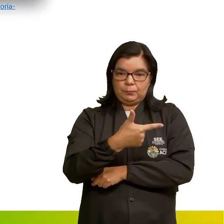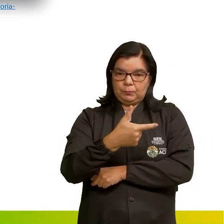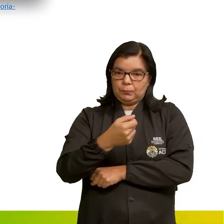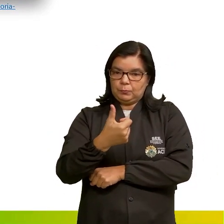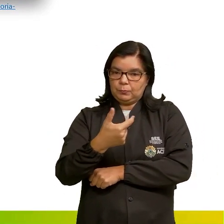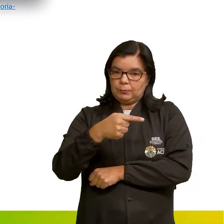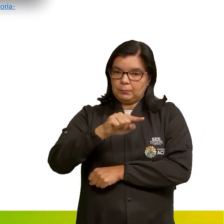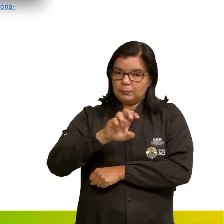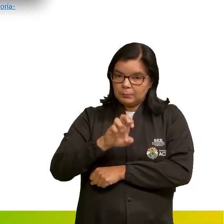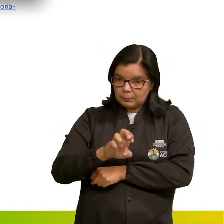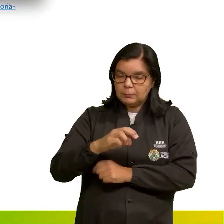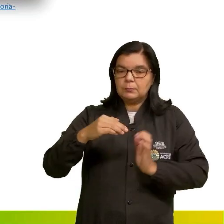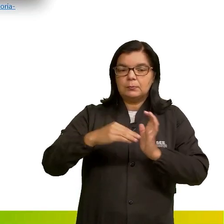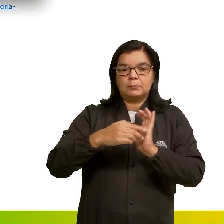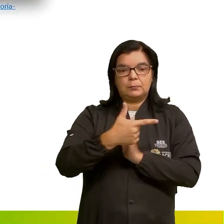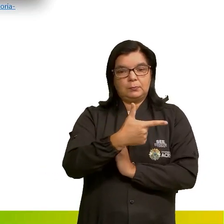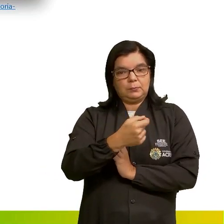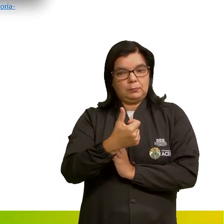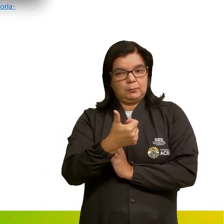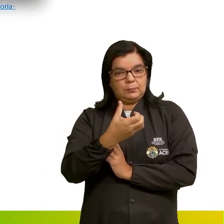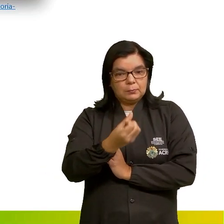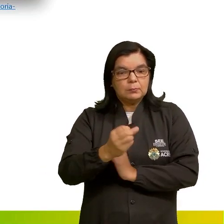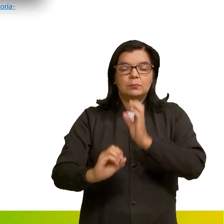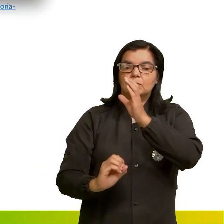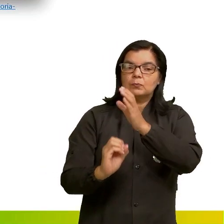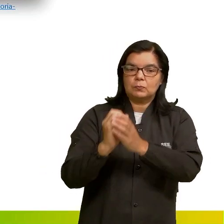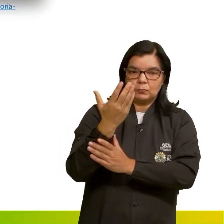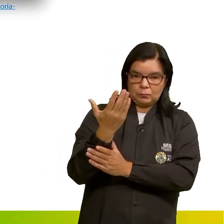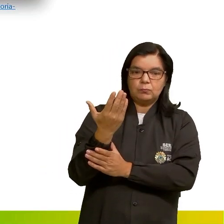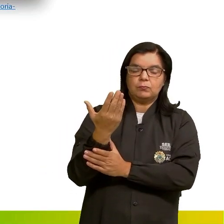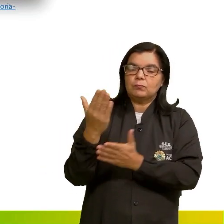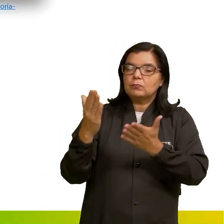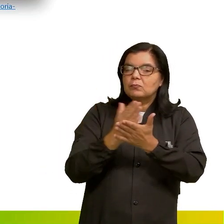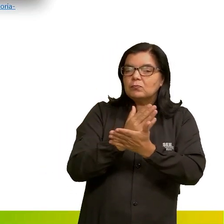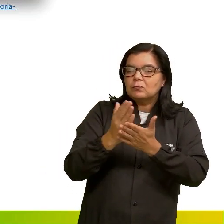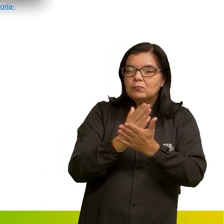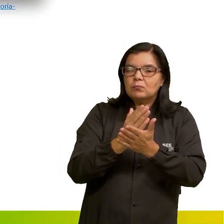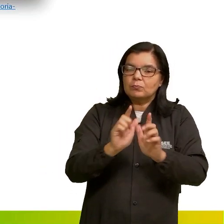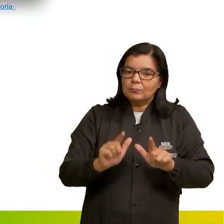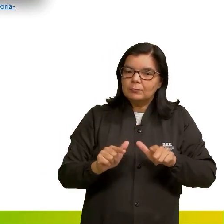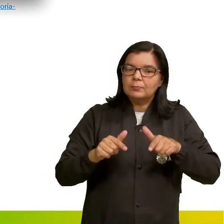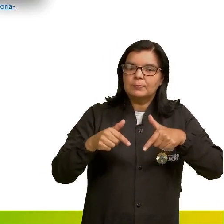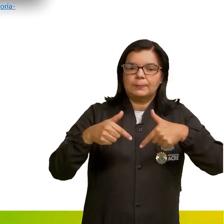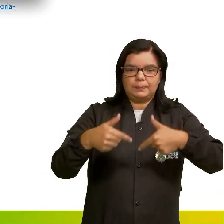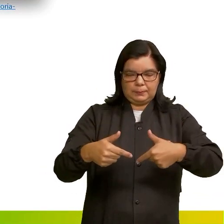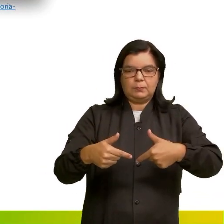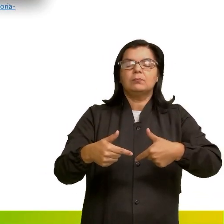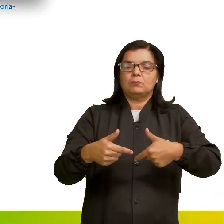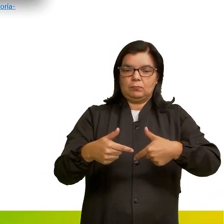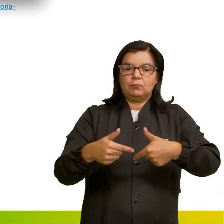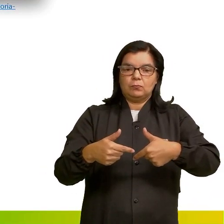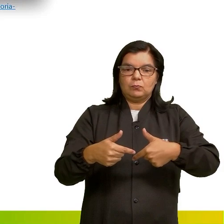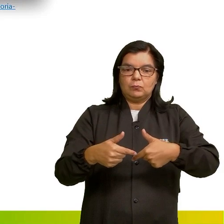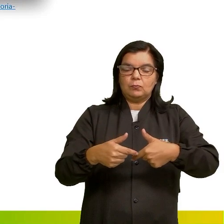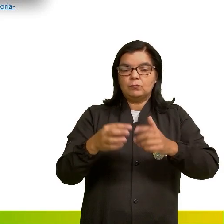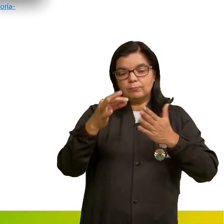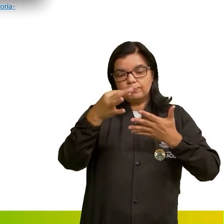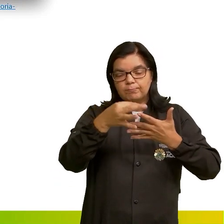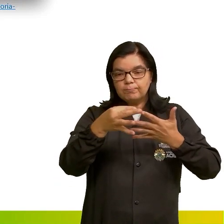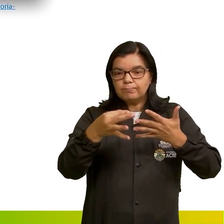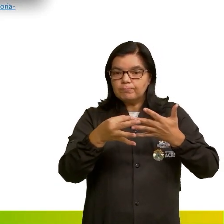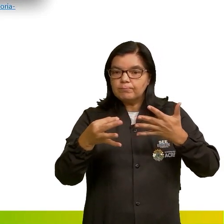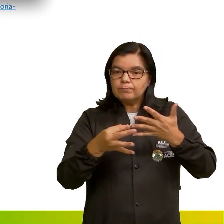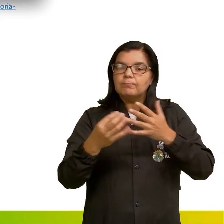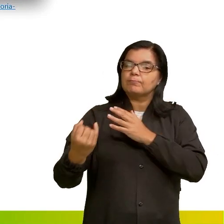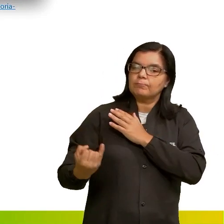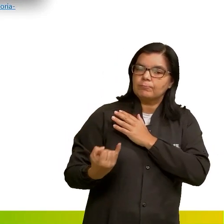a 2016, ocorreram algumas manifestações que, no caso, foram pontuais, mas